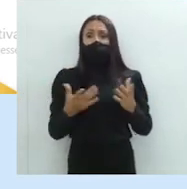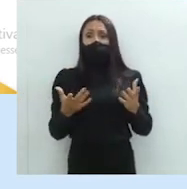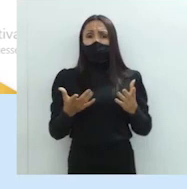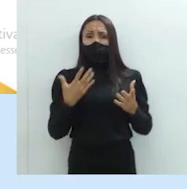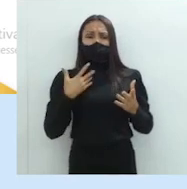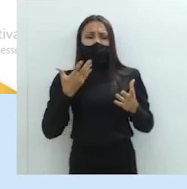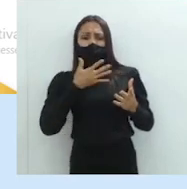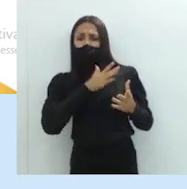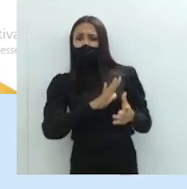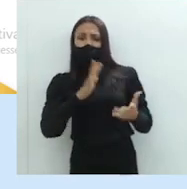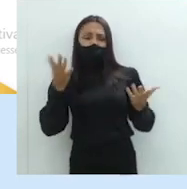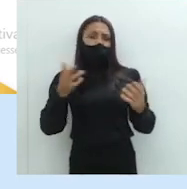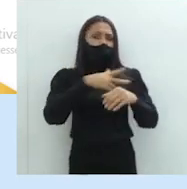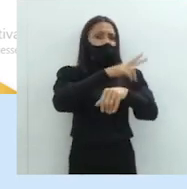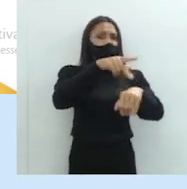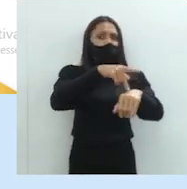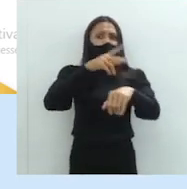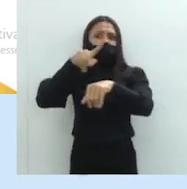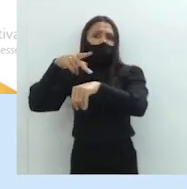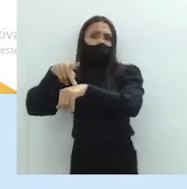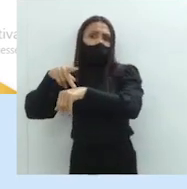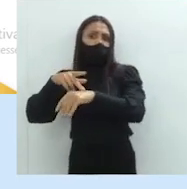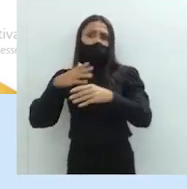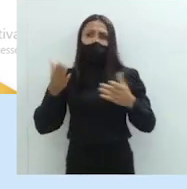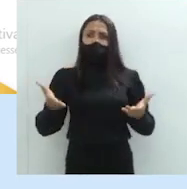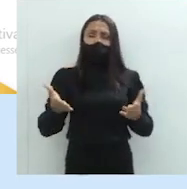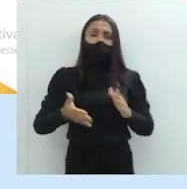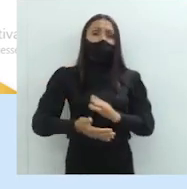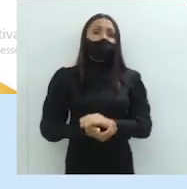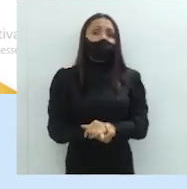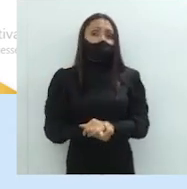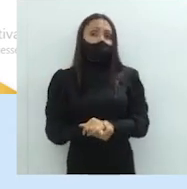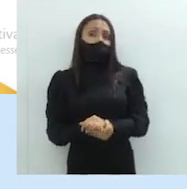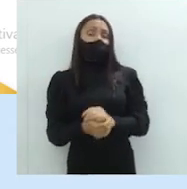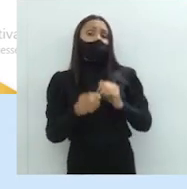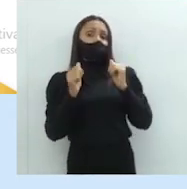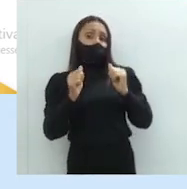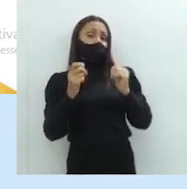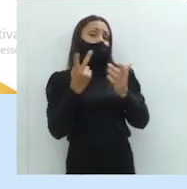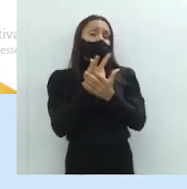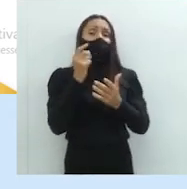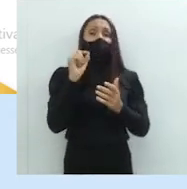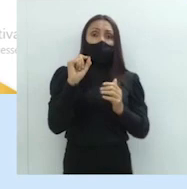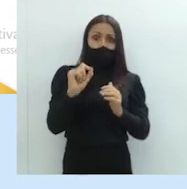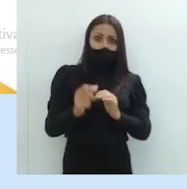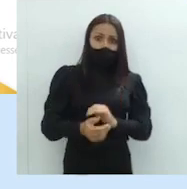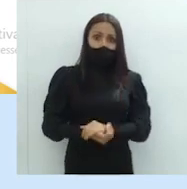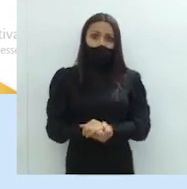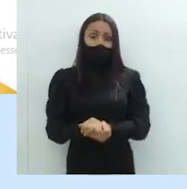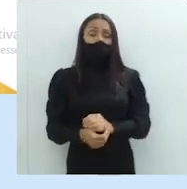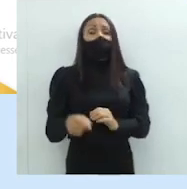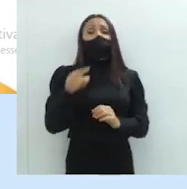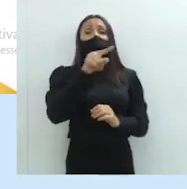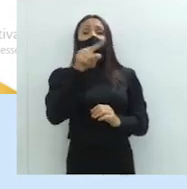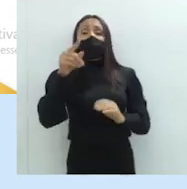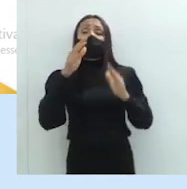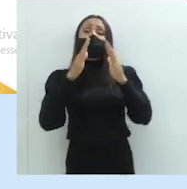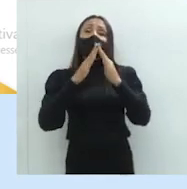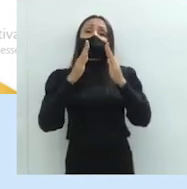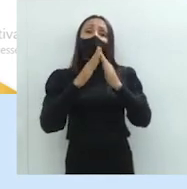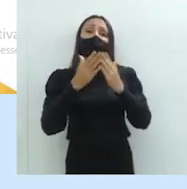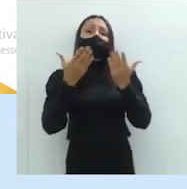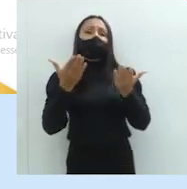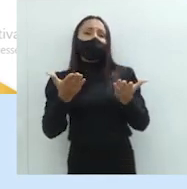as partes, né? Insatisfeitas, o que poderia acontecer. Então você que está em casa agora tomando